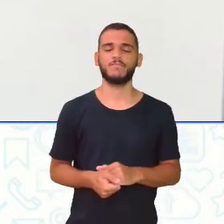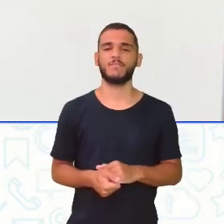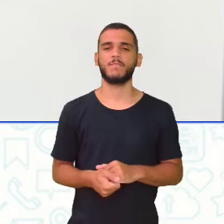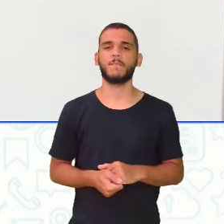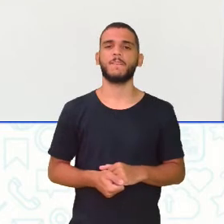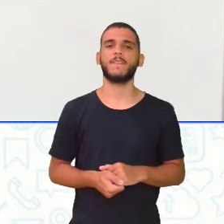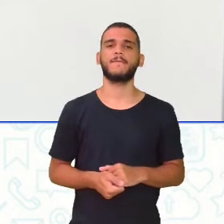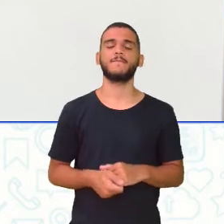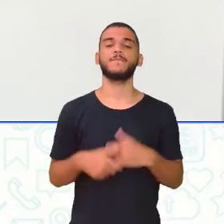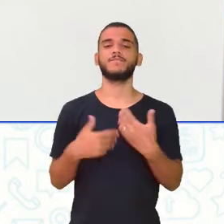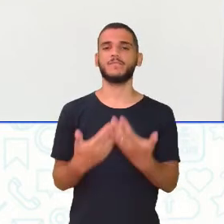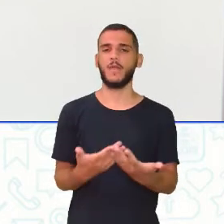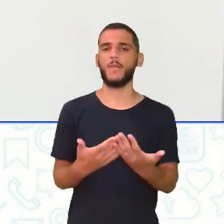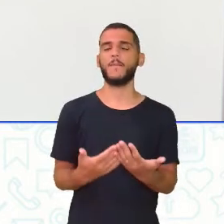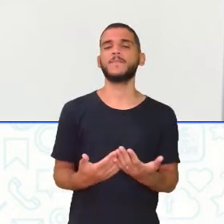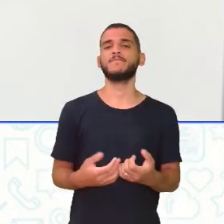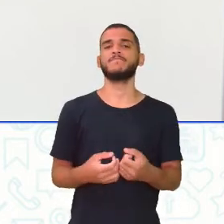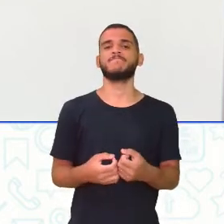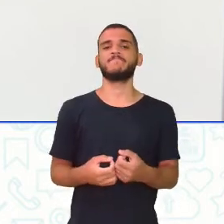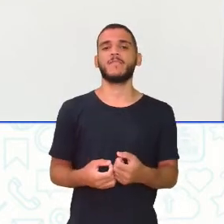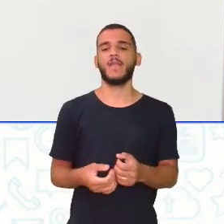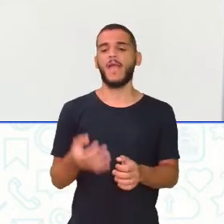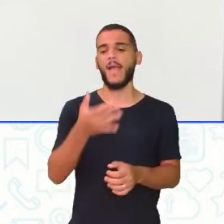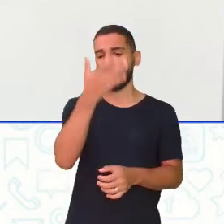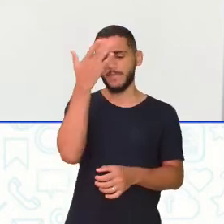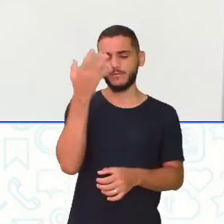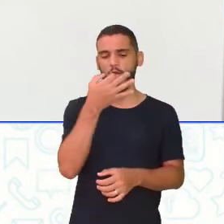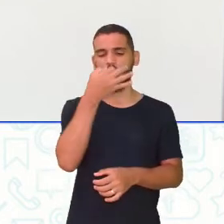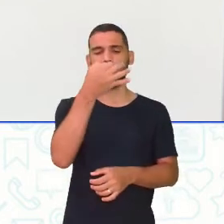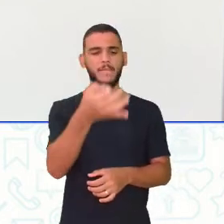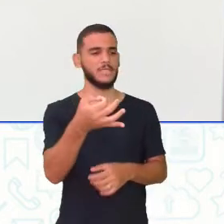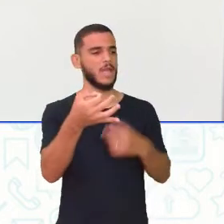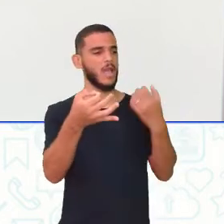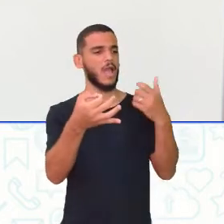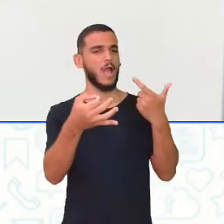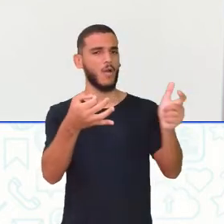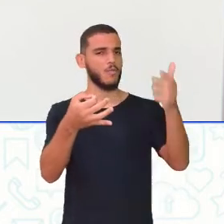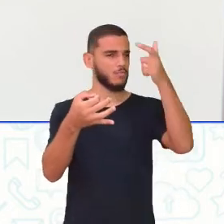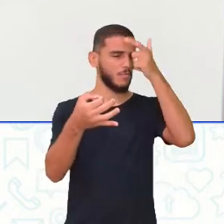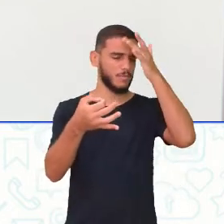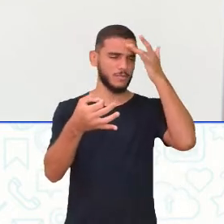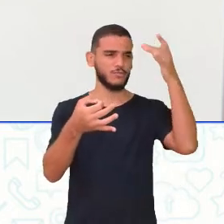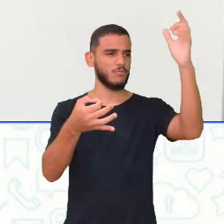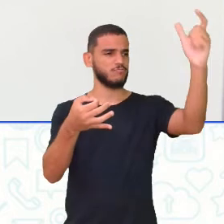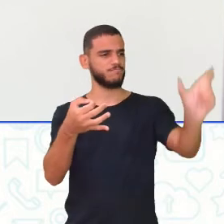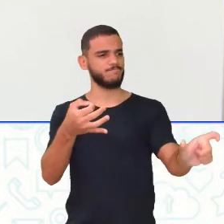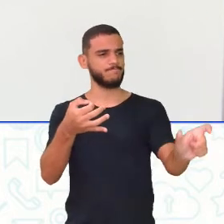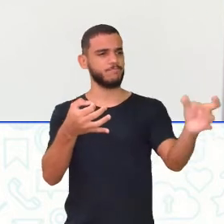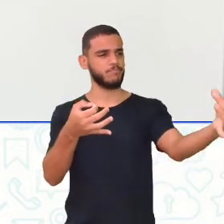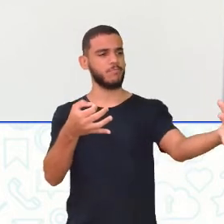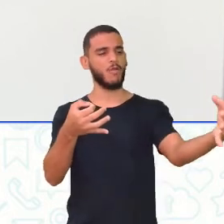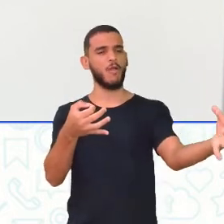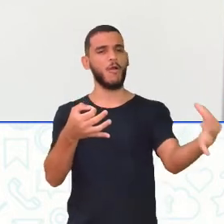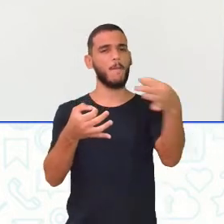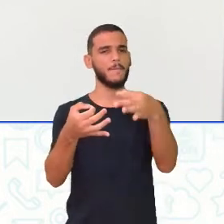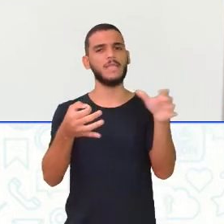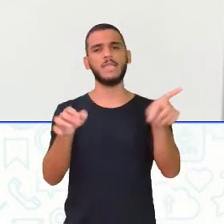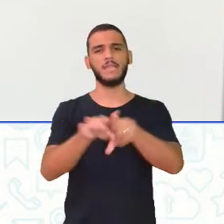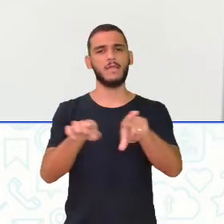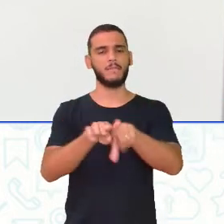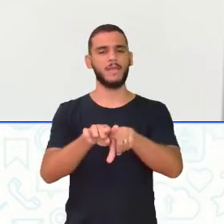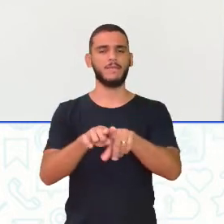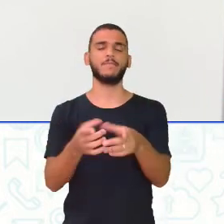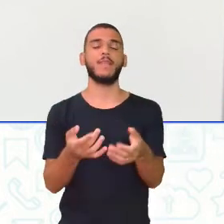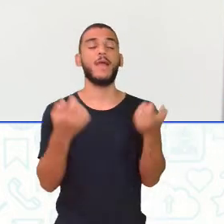pessoa. Refutar um argumento não é algo impossível, como eu estava falando aqui, ó. Mas é crucial que um estudo prévio seja